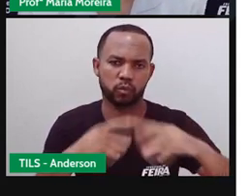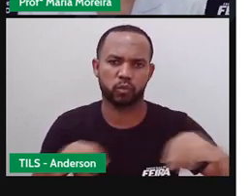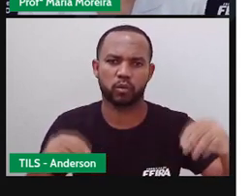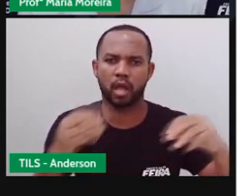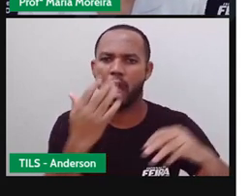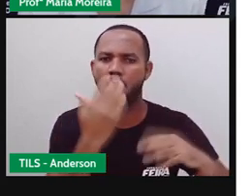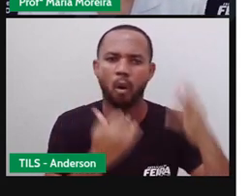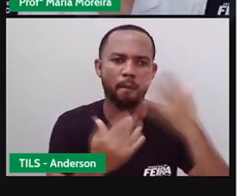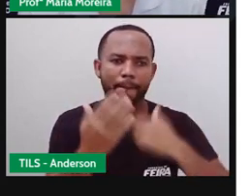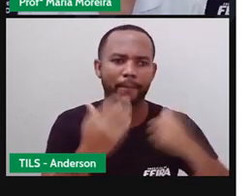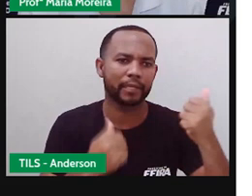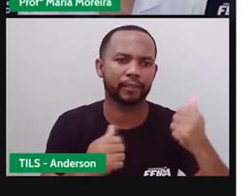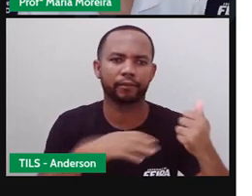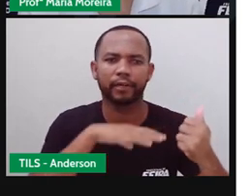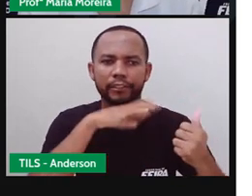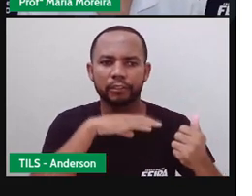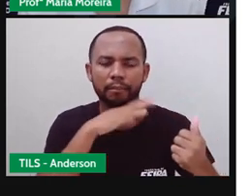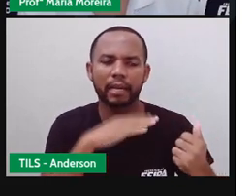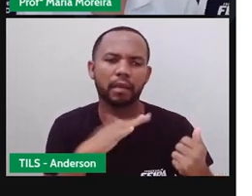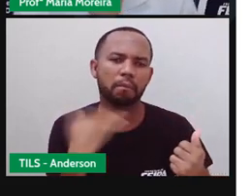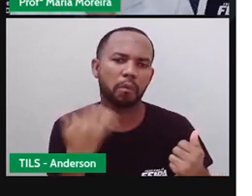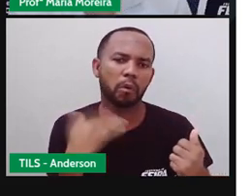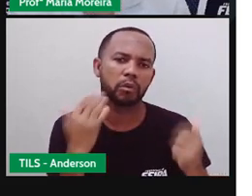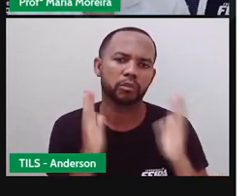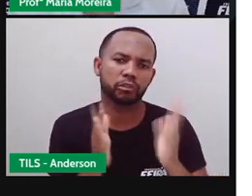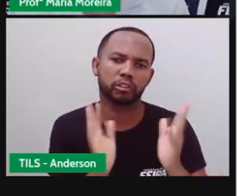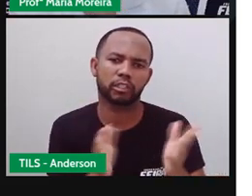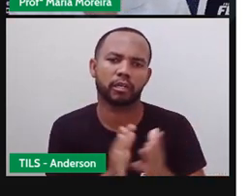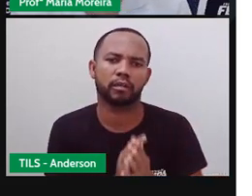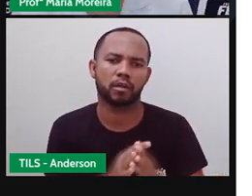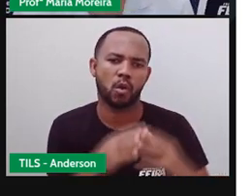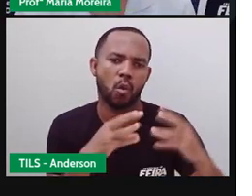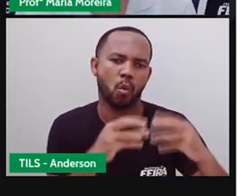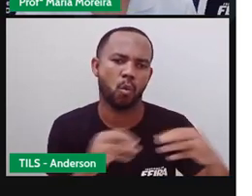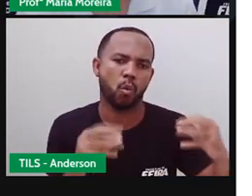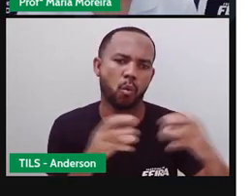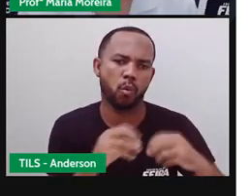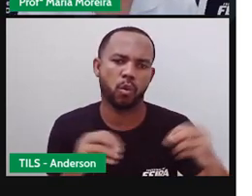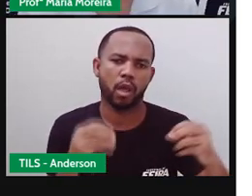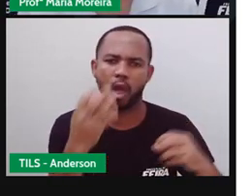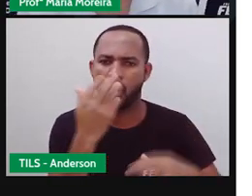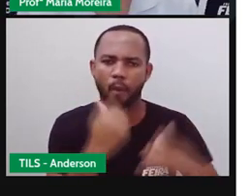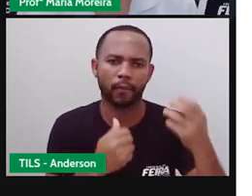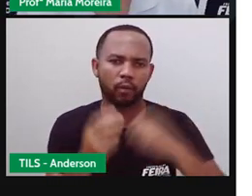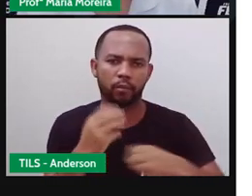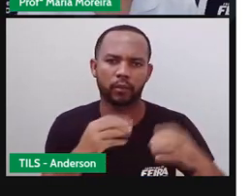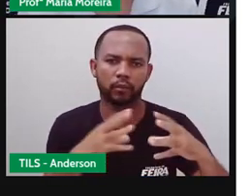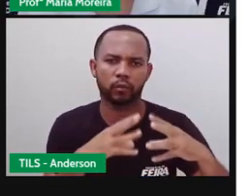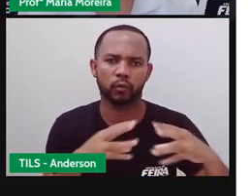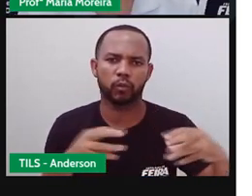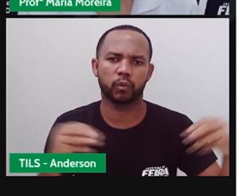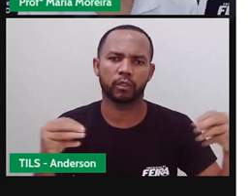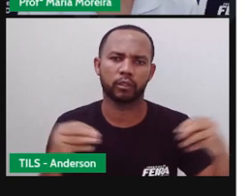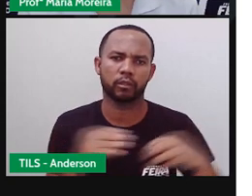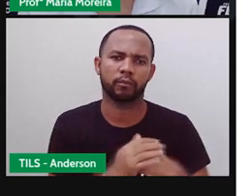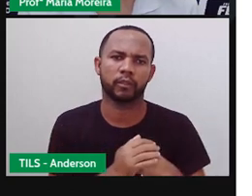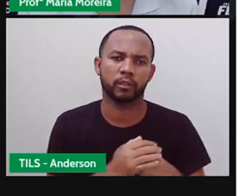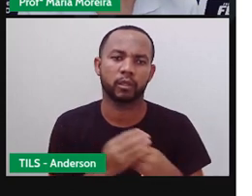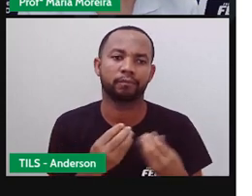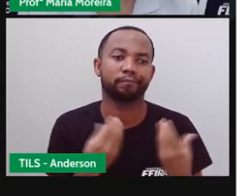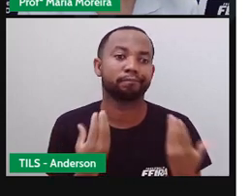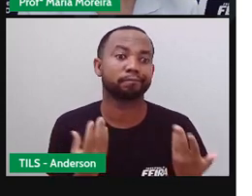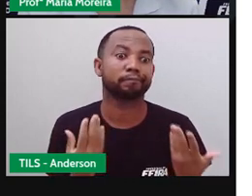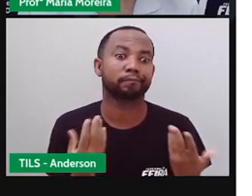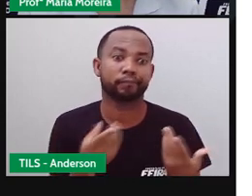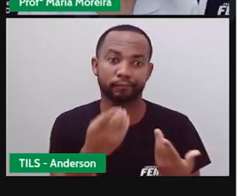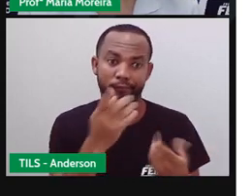de animais e plantas que Imagine só se esses animais não ajudasse na decomposição né isso dessa matéria orgânica como